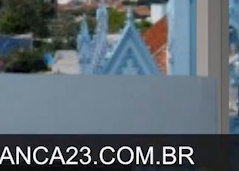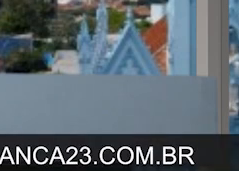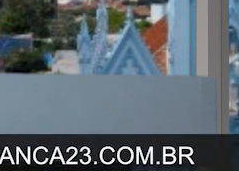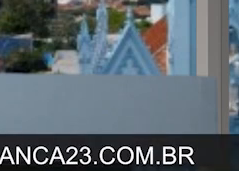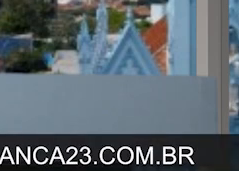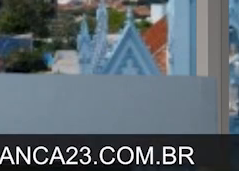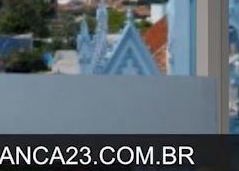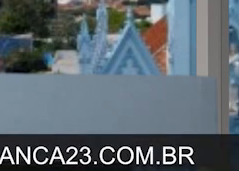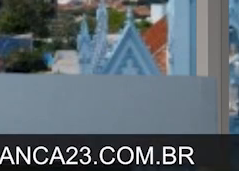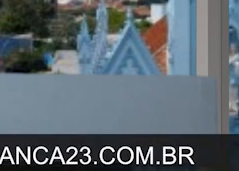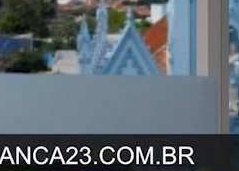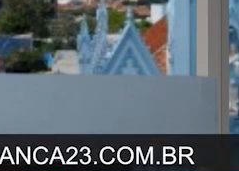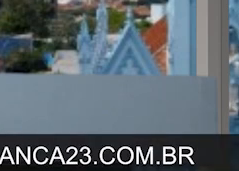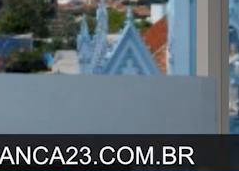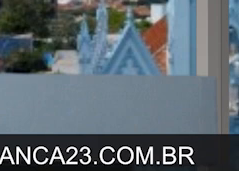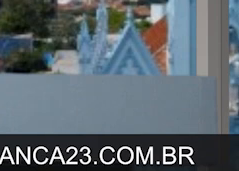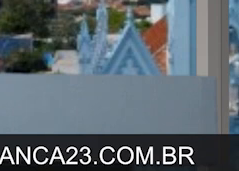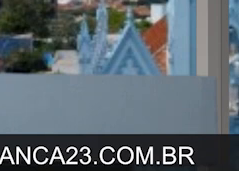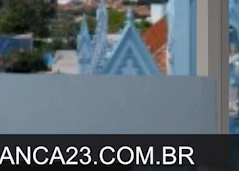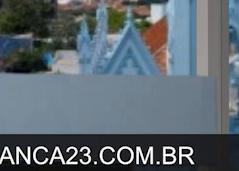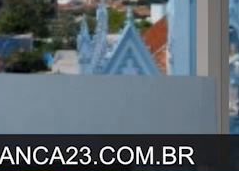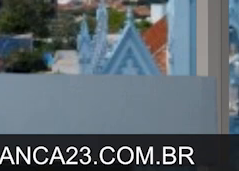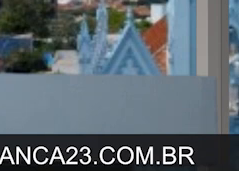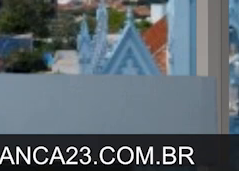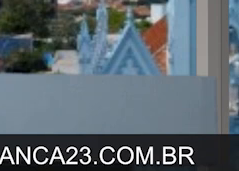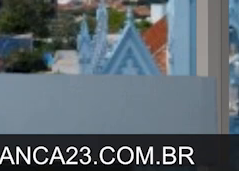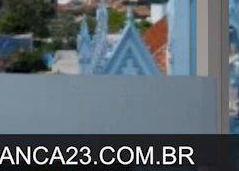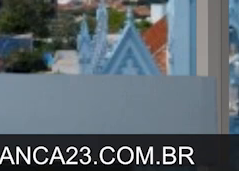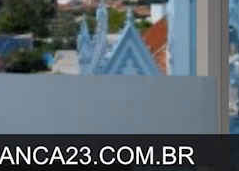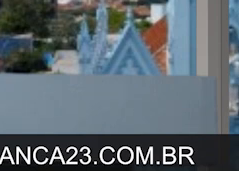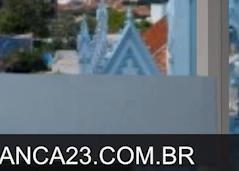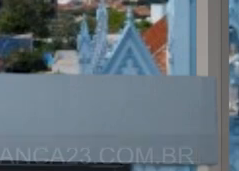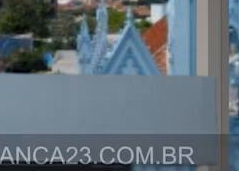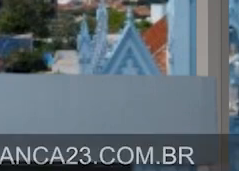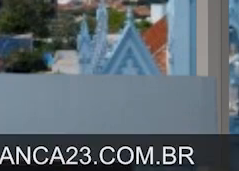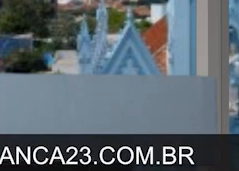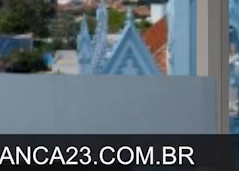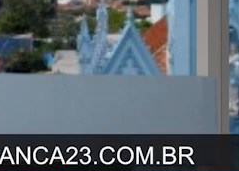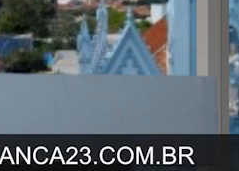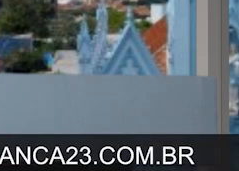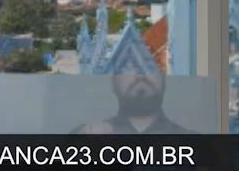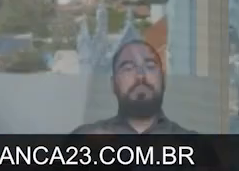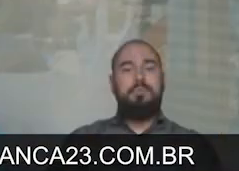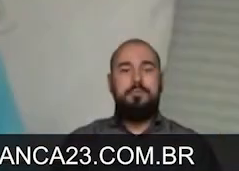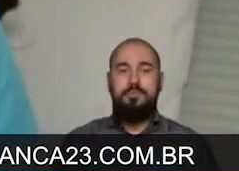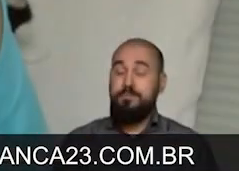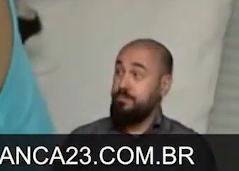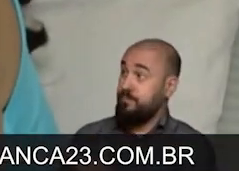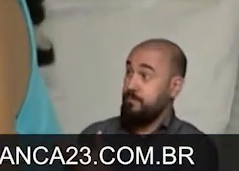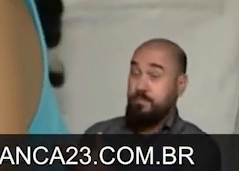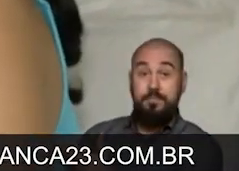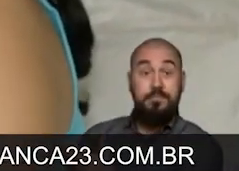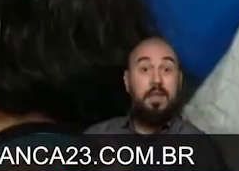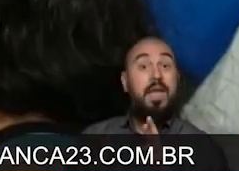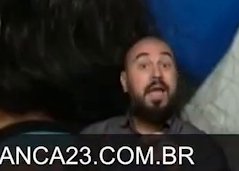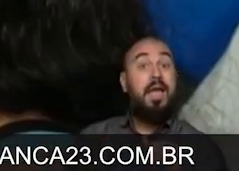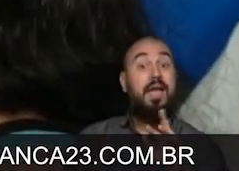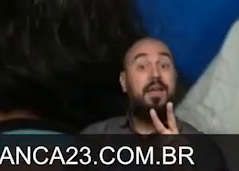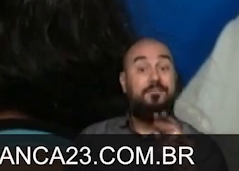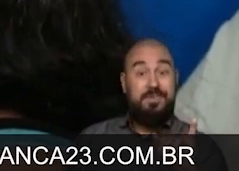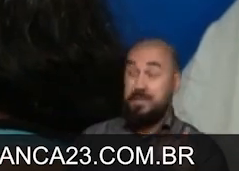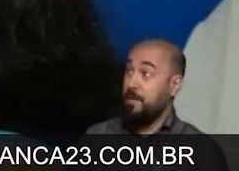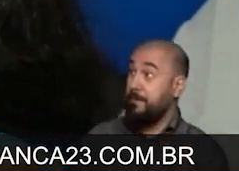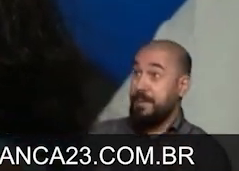agosto é o mês também que marca as campanhas de incentivo à amamentação. É o primeiro filho de Vitória.